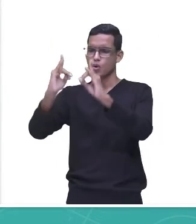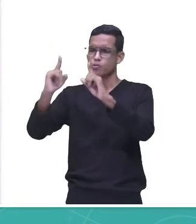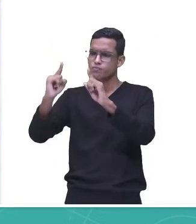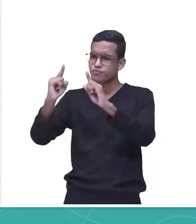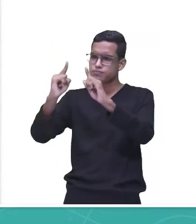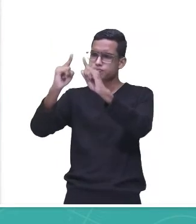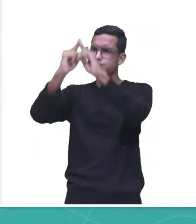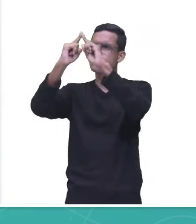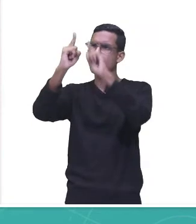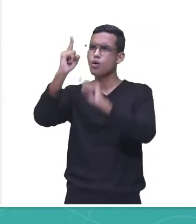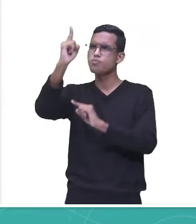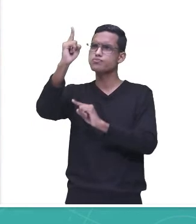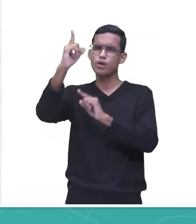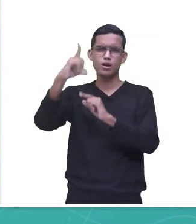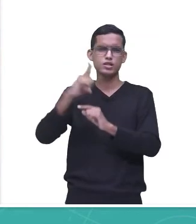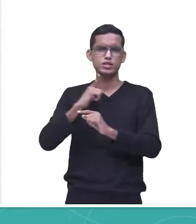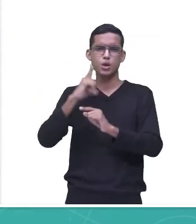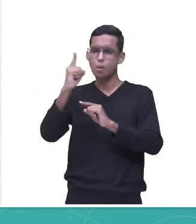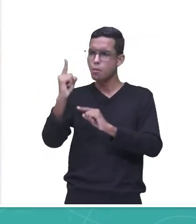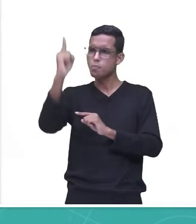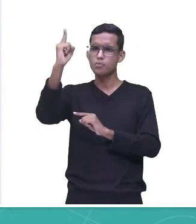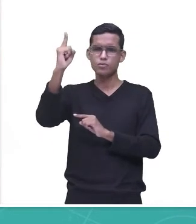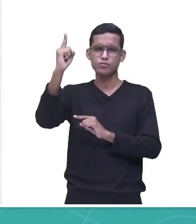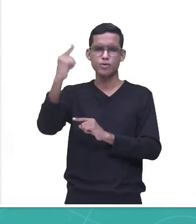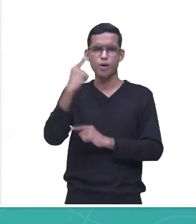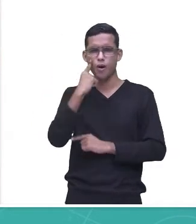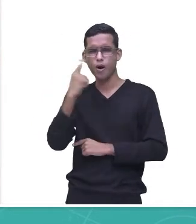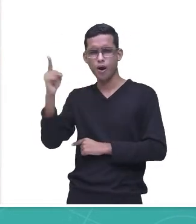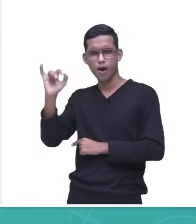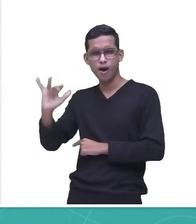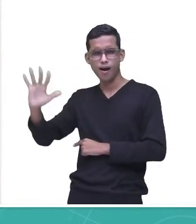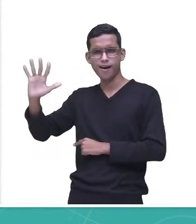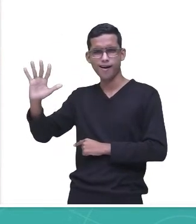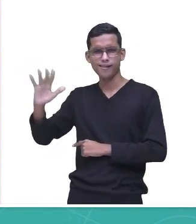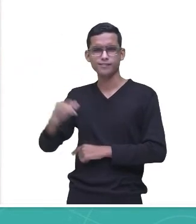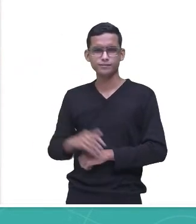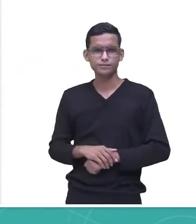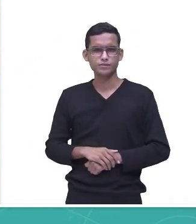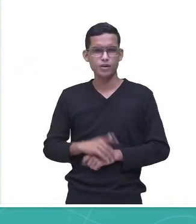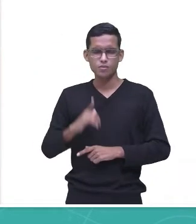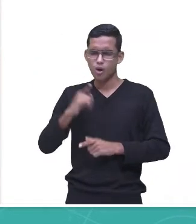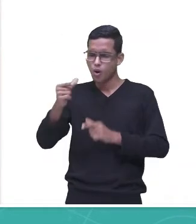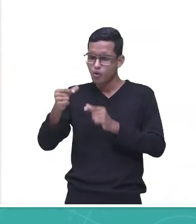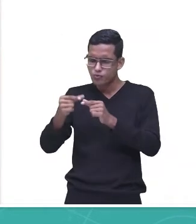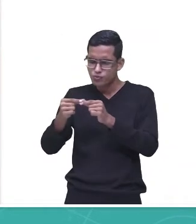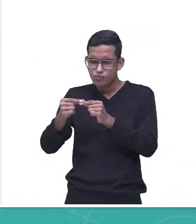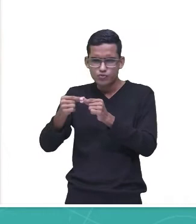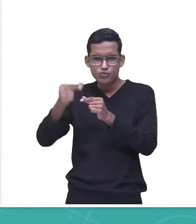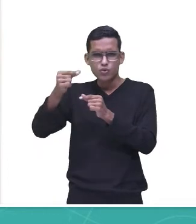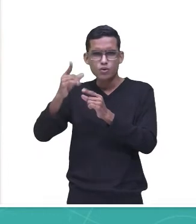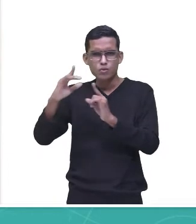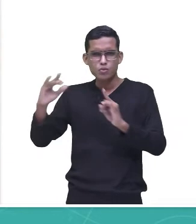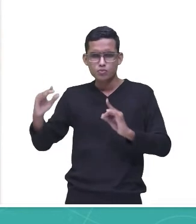essas torres bem pontiagudas, bem fininhas. E vocês podem perceber também que há mais janelas, há